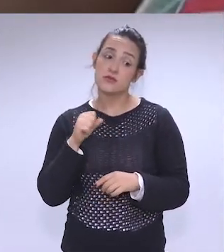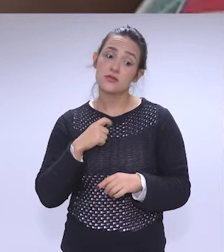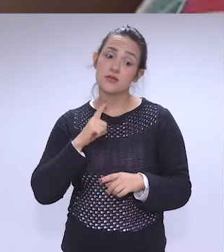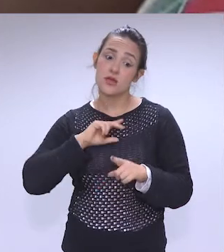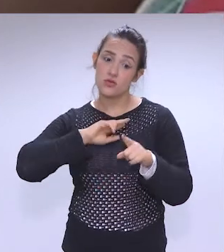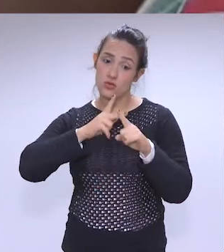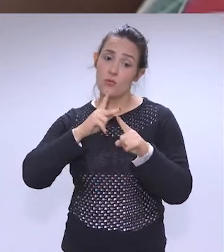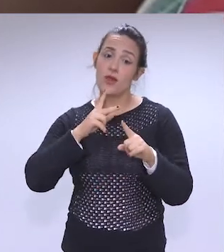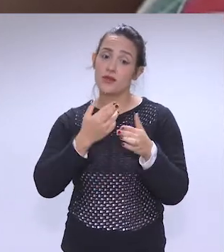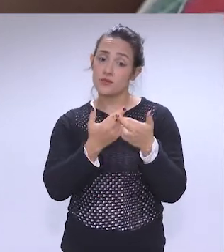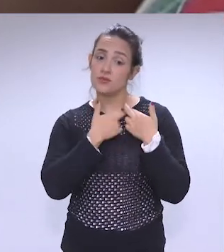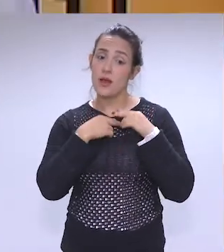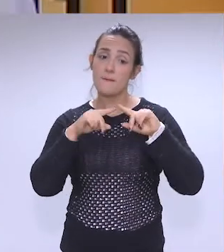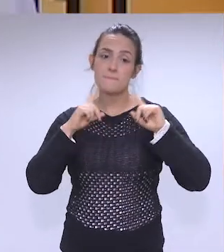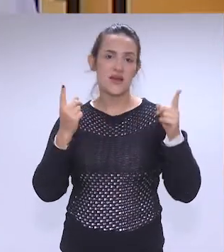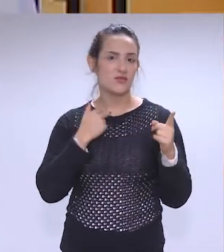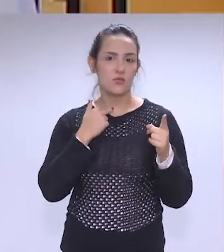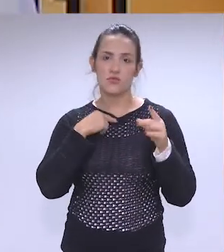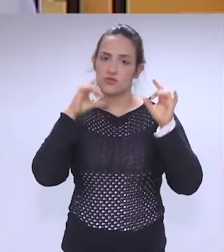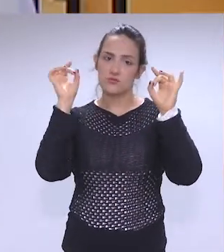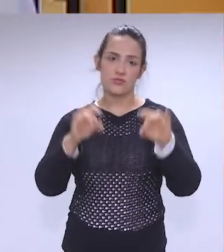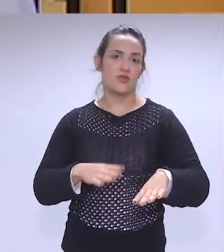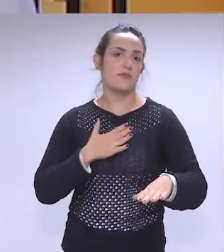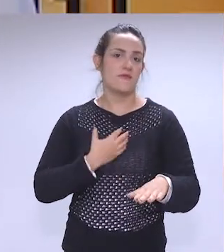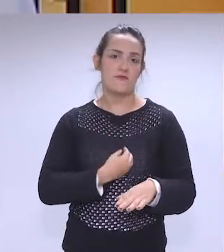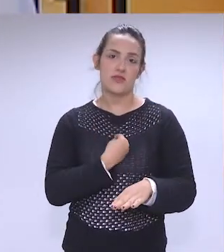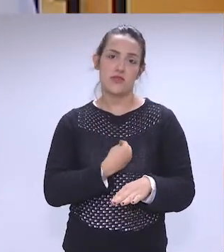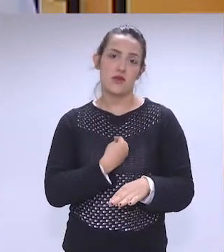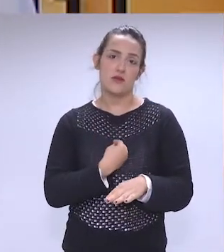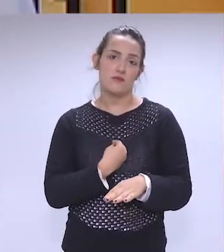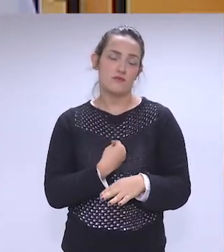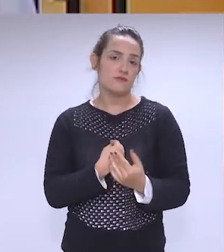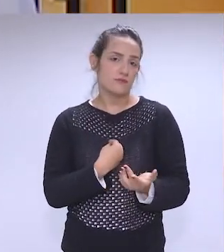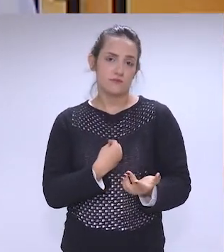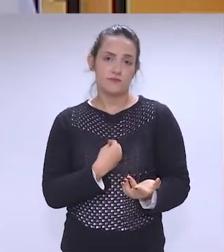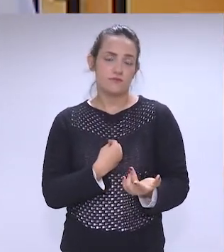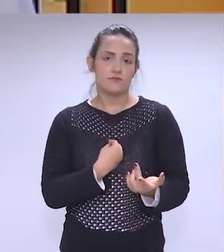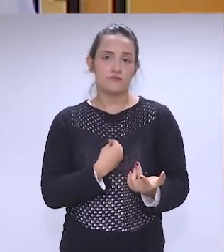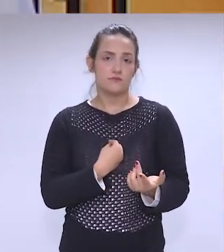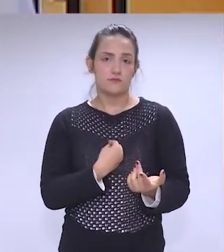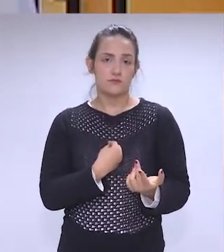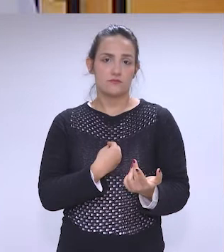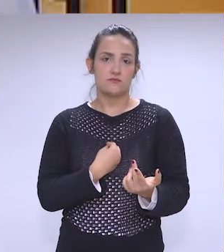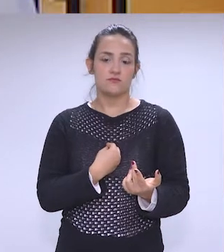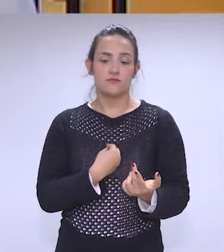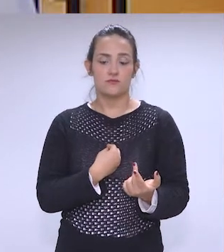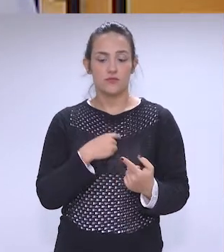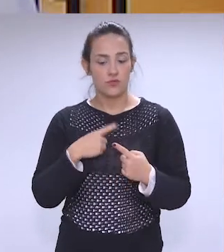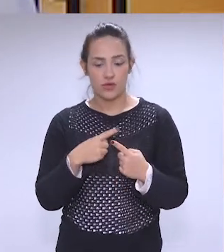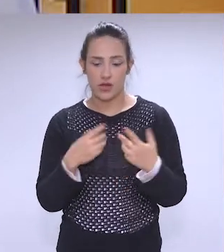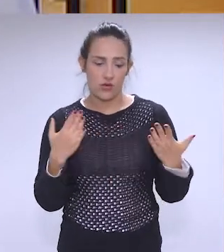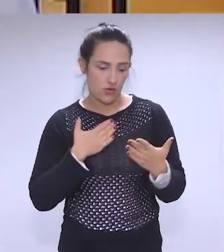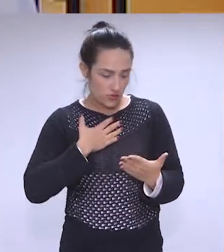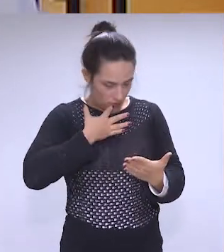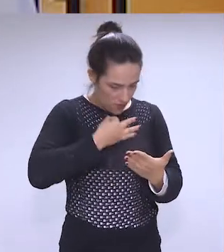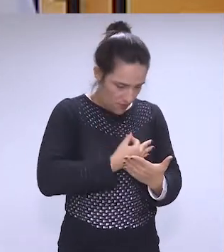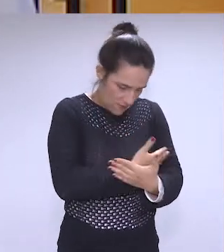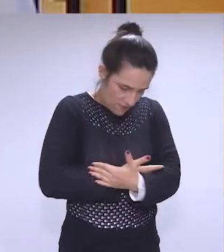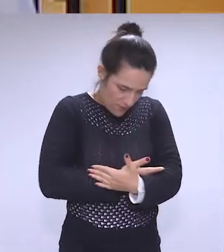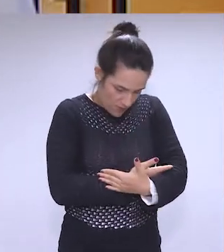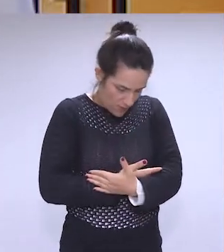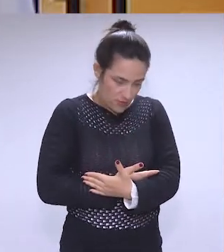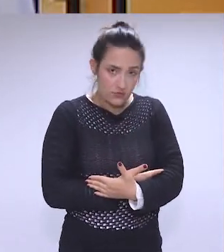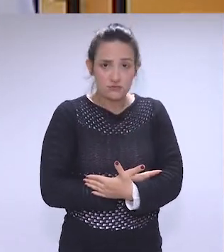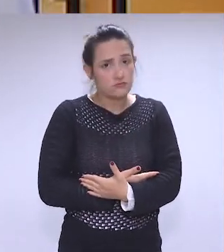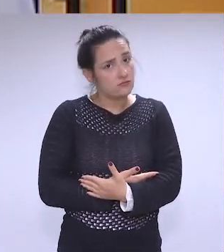responsabilidades, mas não tem que parar a vida inteira e deixar tudo de lado, viver só aquele momento, eu tenho filho, eu tenho que